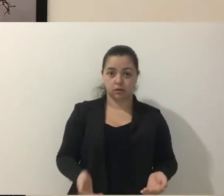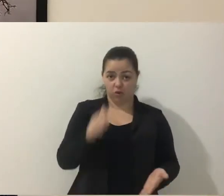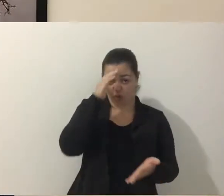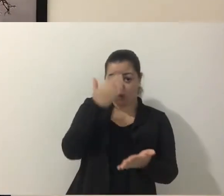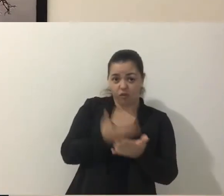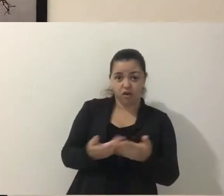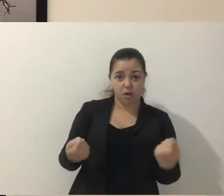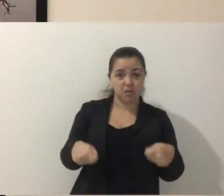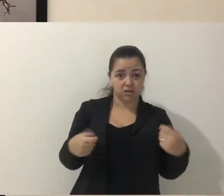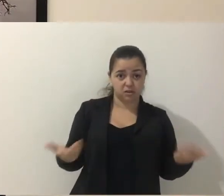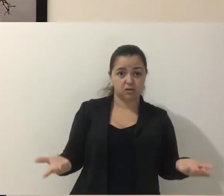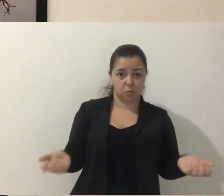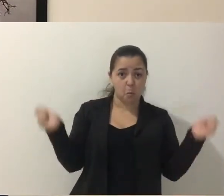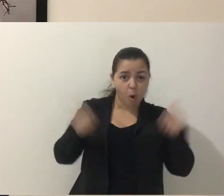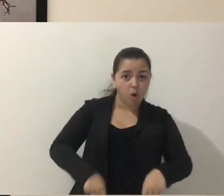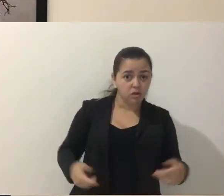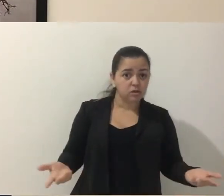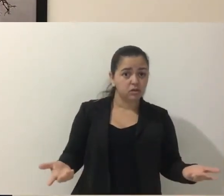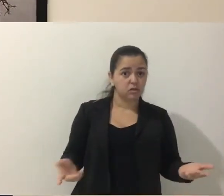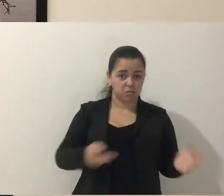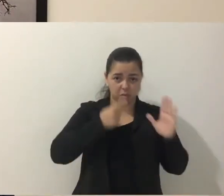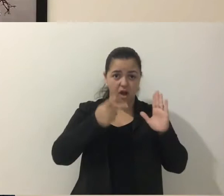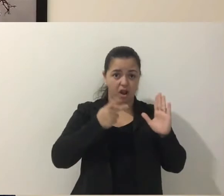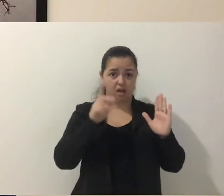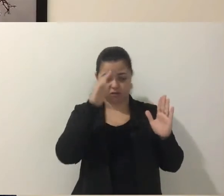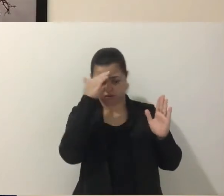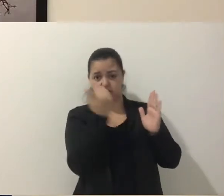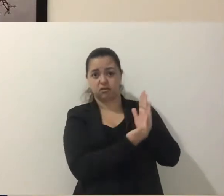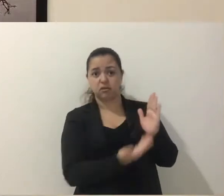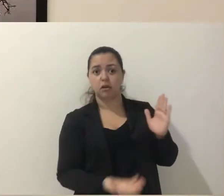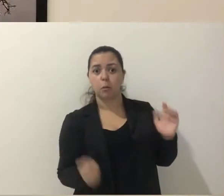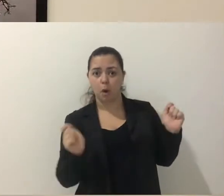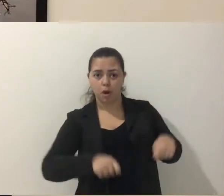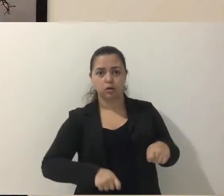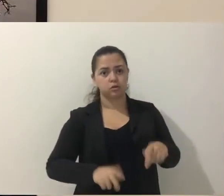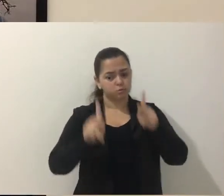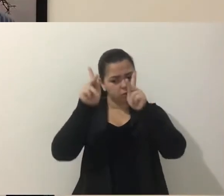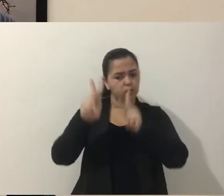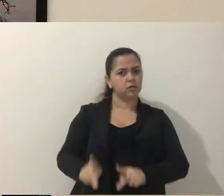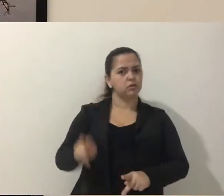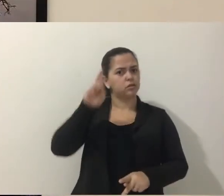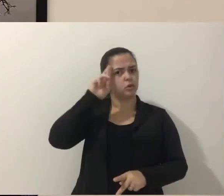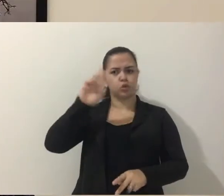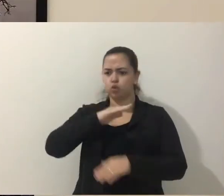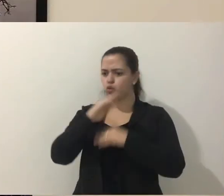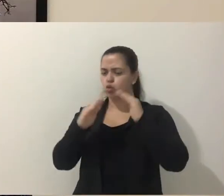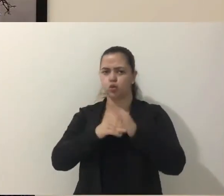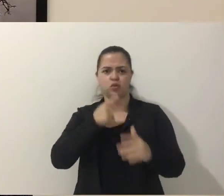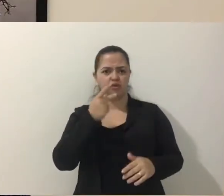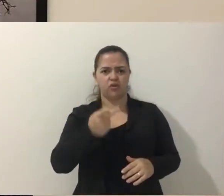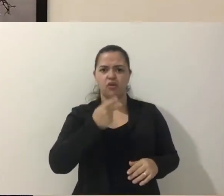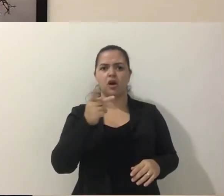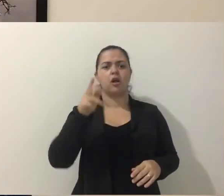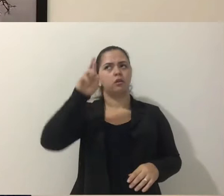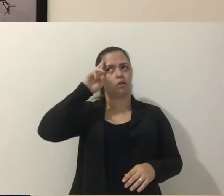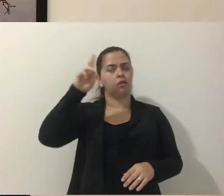integridade em nossas palavras? Estamos na presença do Senhor e tudo que nós falamos, tudo que nós fazemos, o Senhor é testemunha daquilo